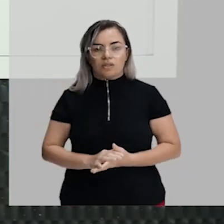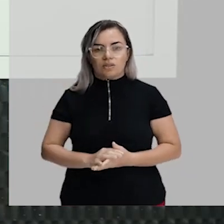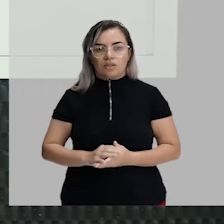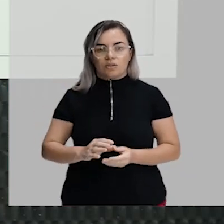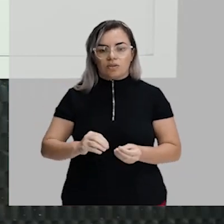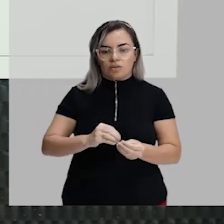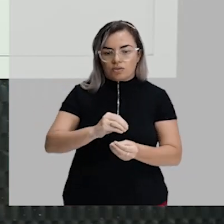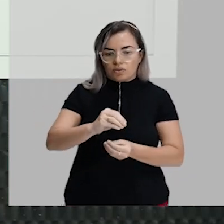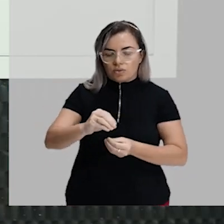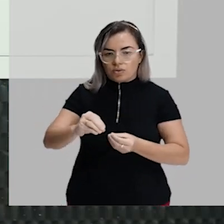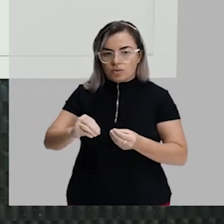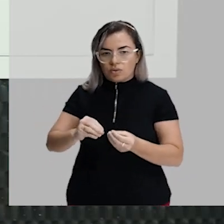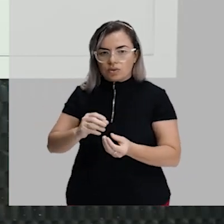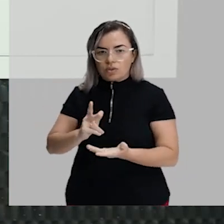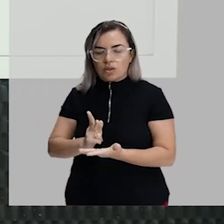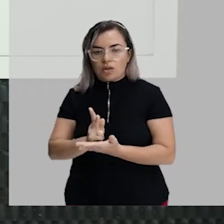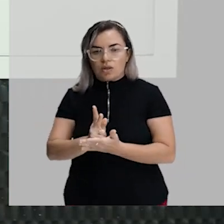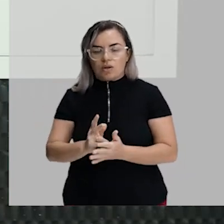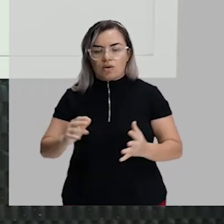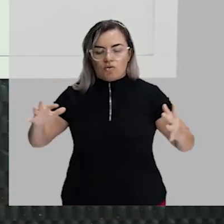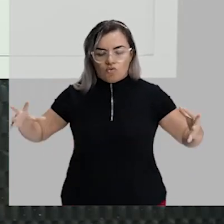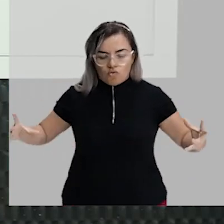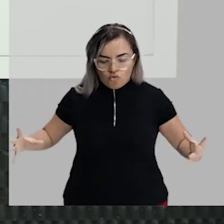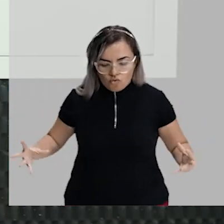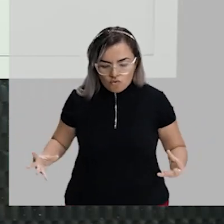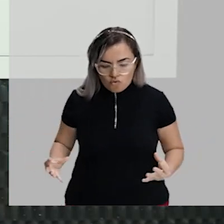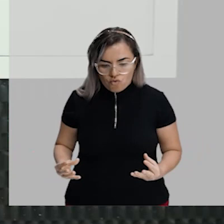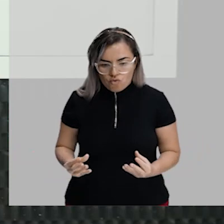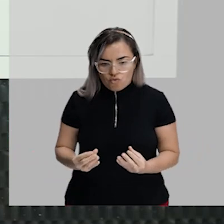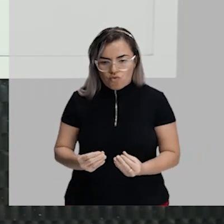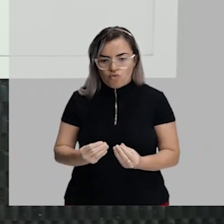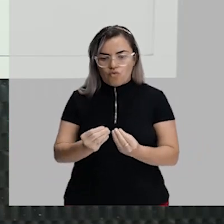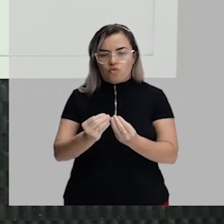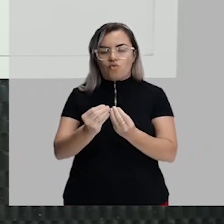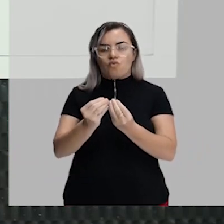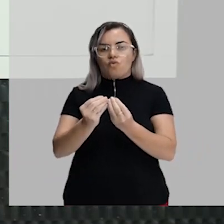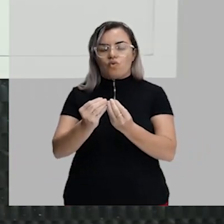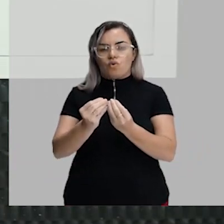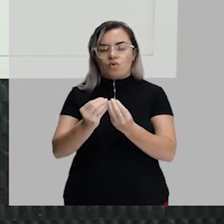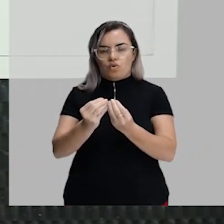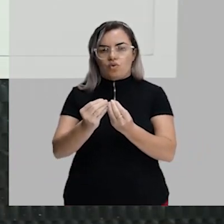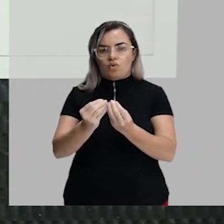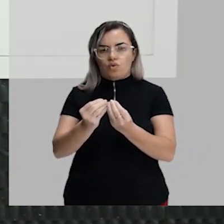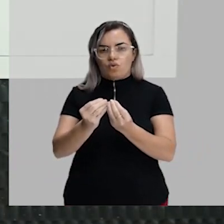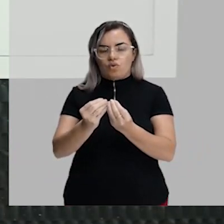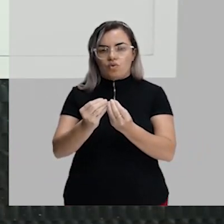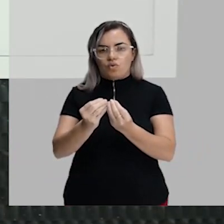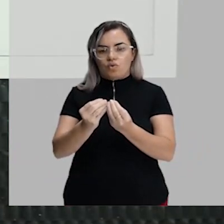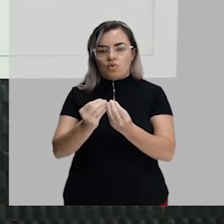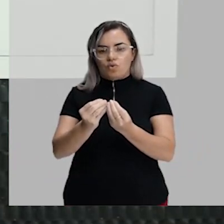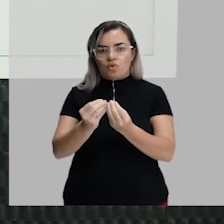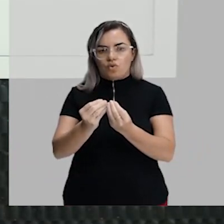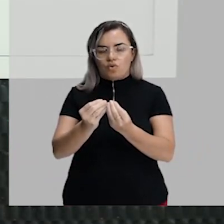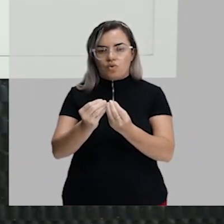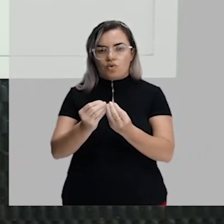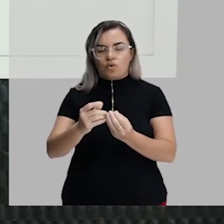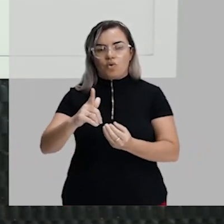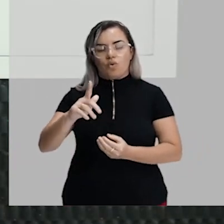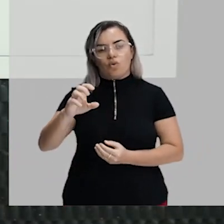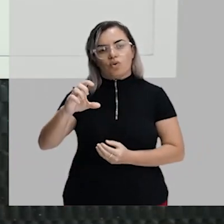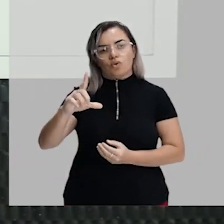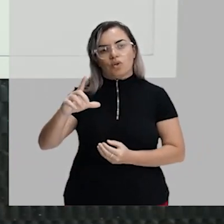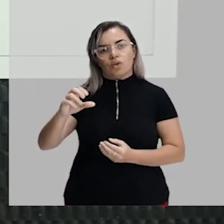Ou seja, o gelo está derretendo. Tá ok? Está derretendo, está virando água no estado